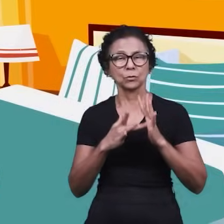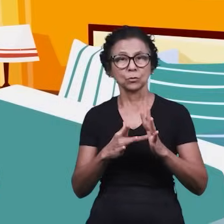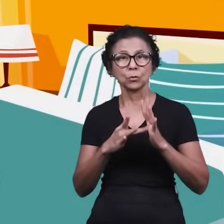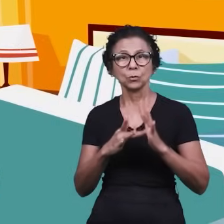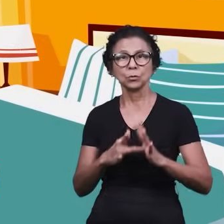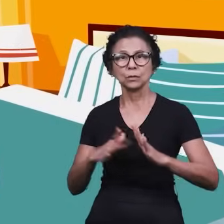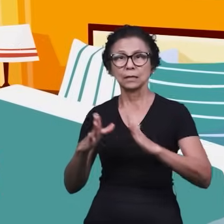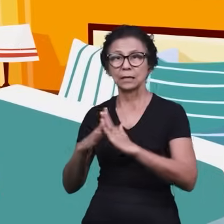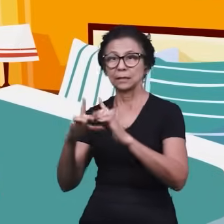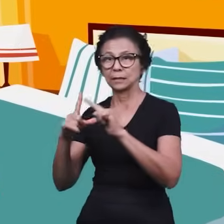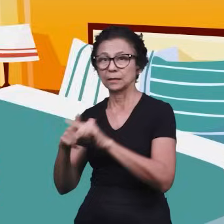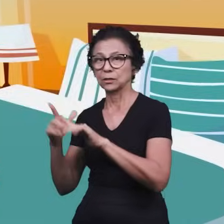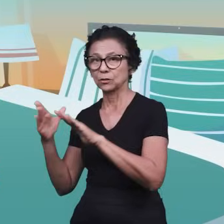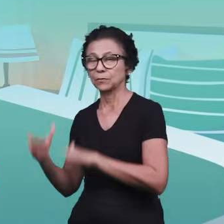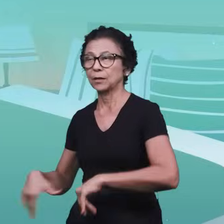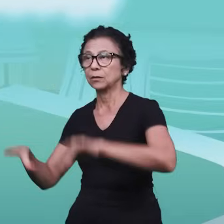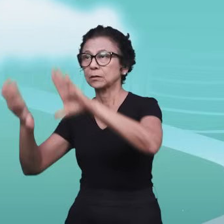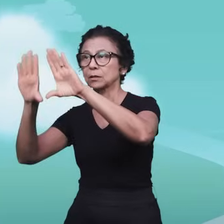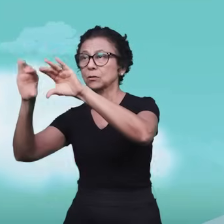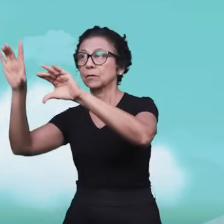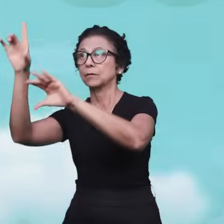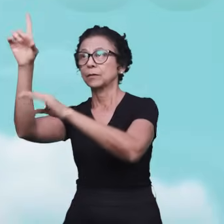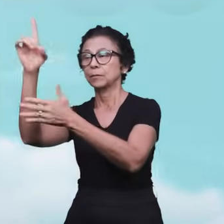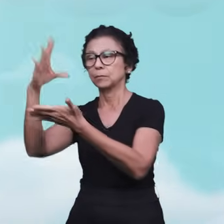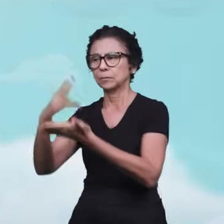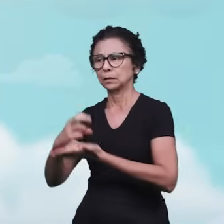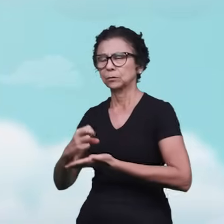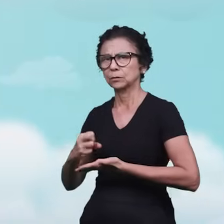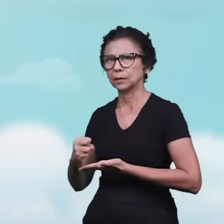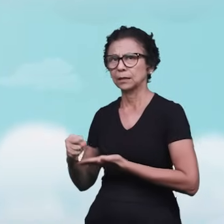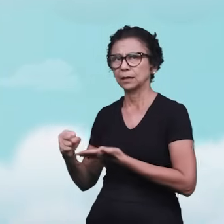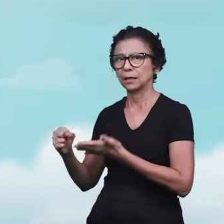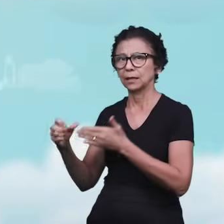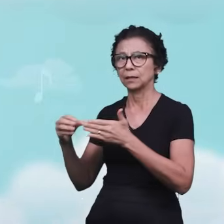noiva amada. Ele vem pra ir a Nova